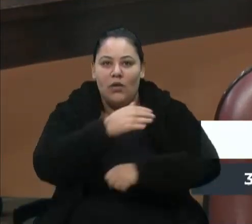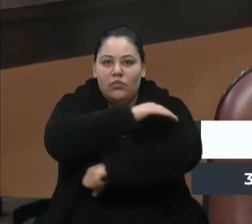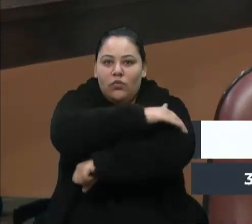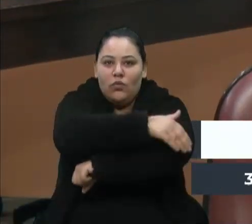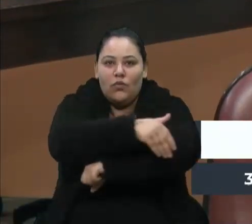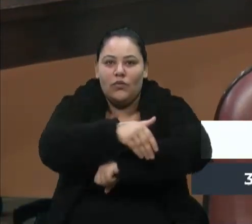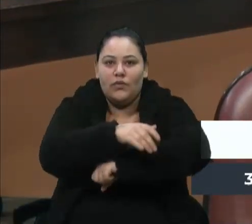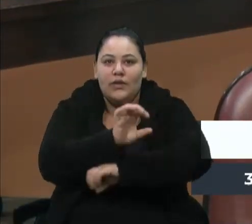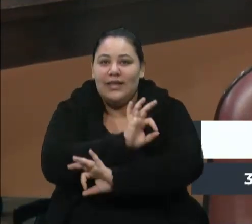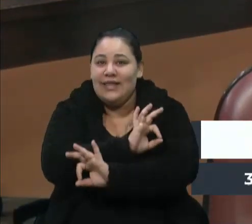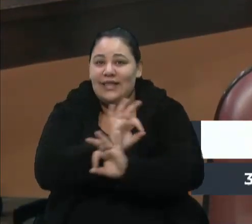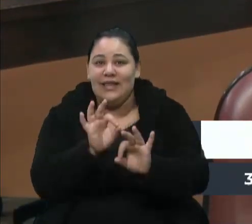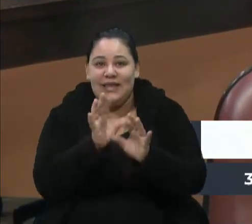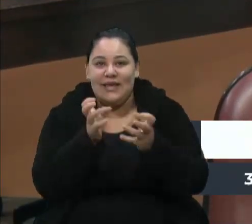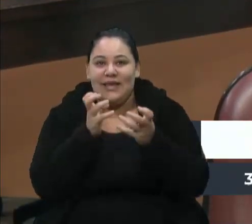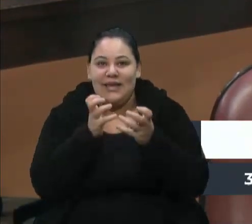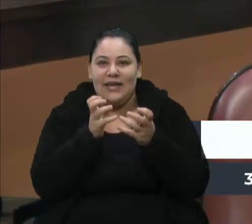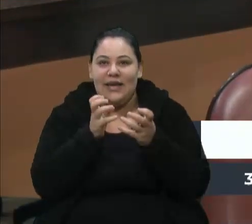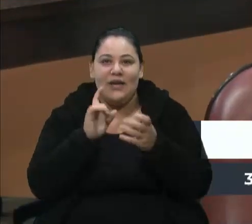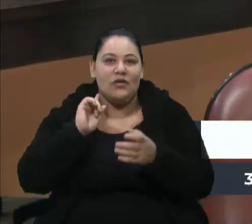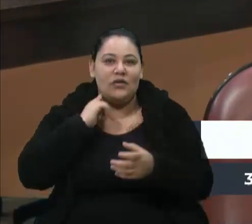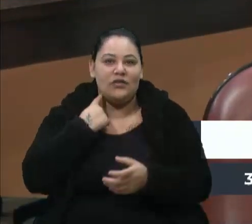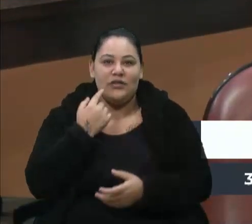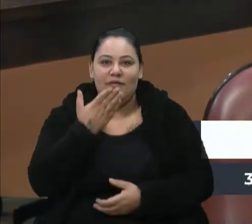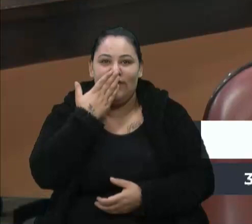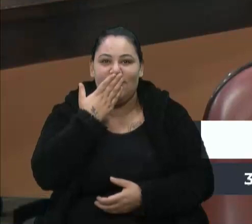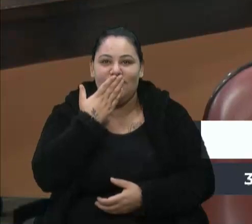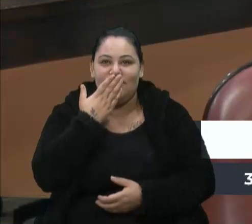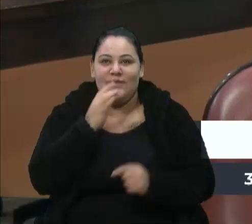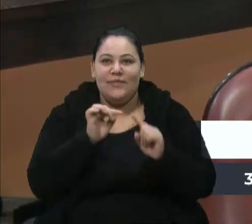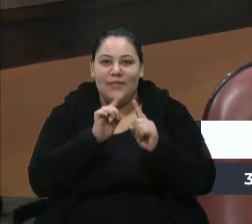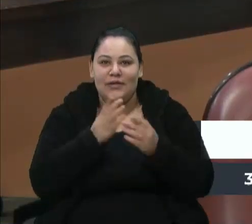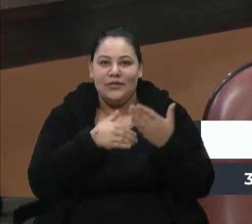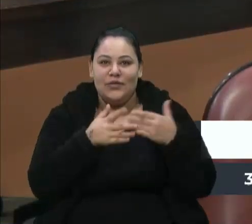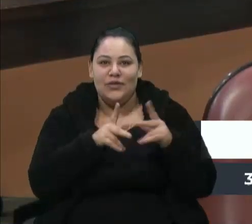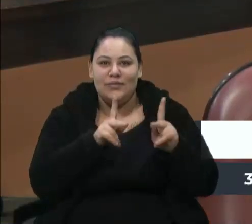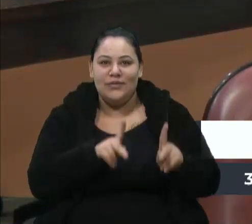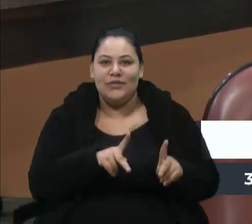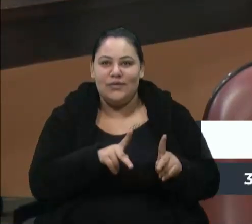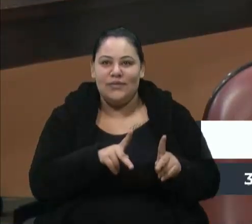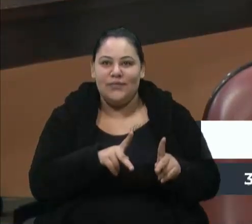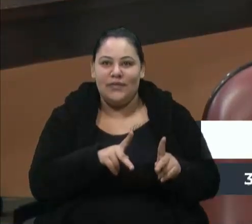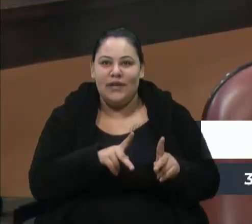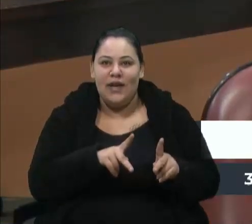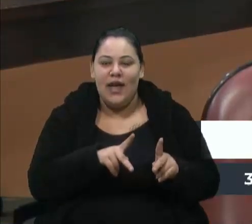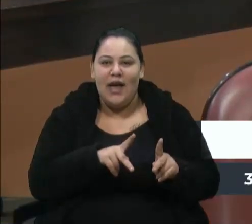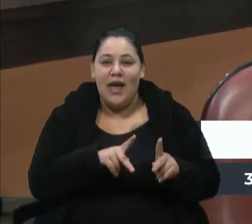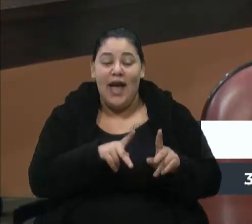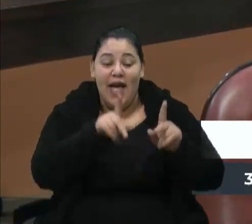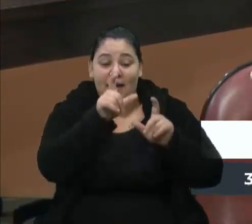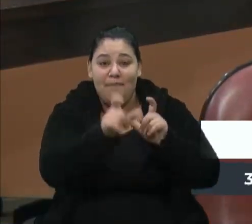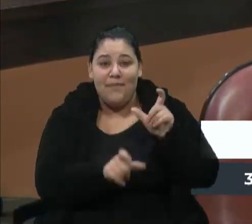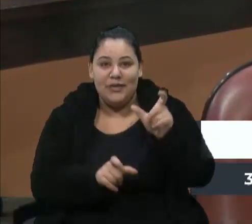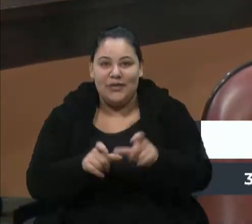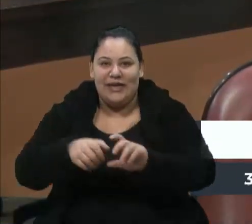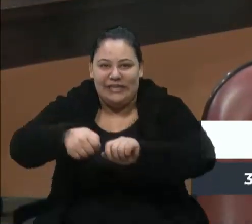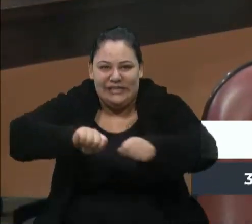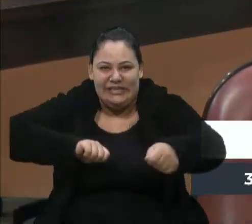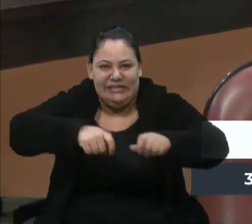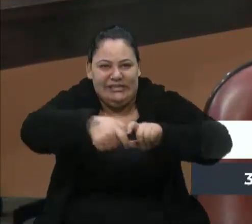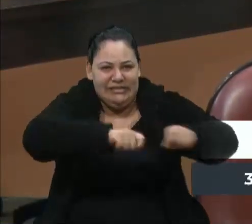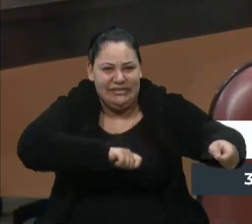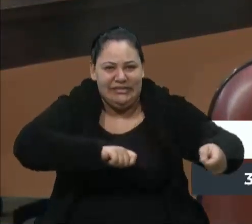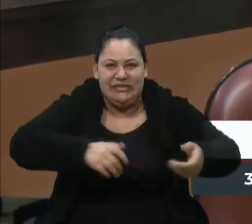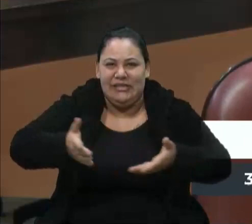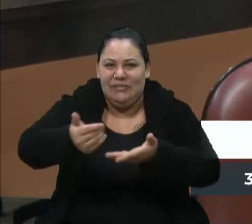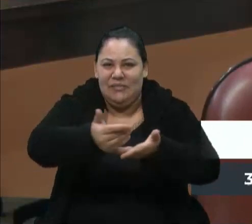quer a lixeira na frente, mas todo mundo leva lá. E aí vem os catadores, rasga, tira o que é bom e deixa espalhado no chão.